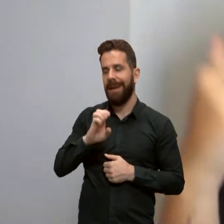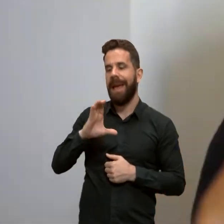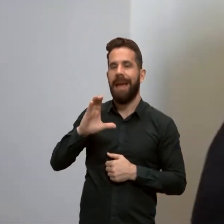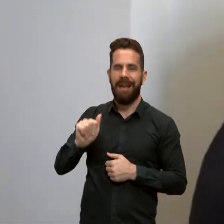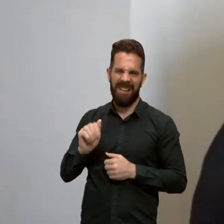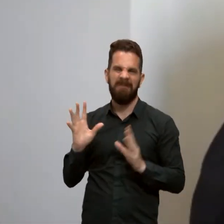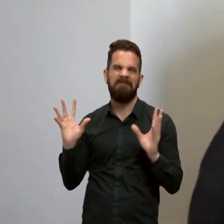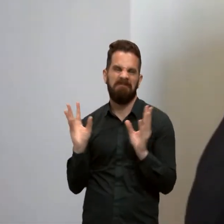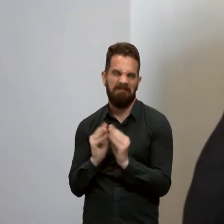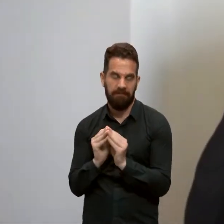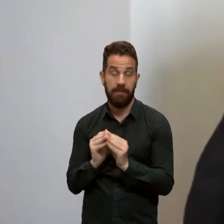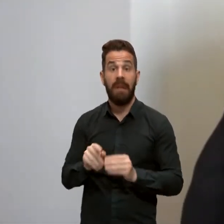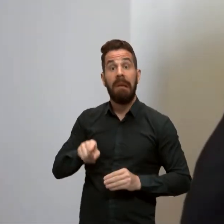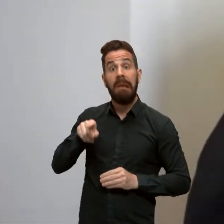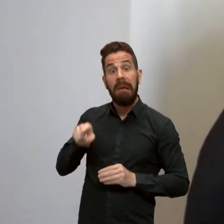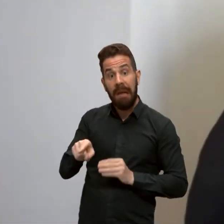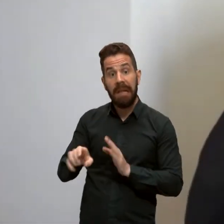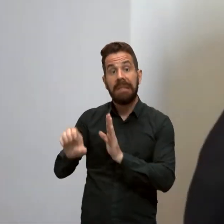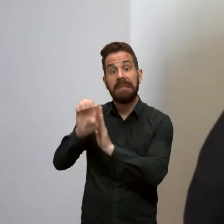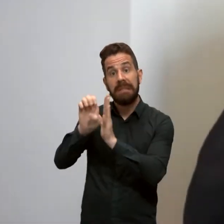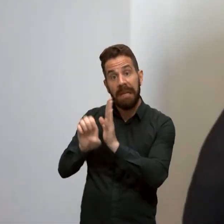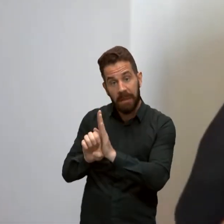De acordo com esse documento,